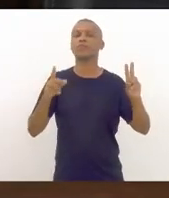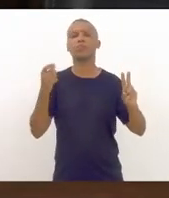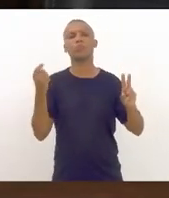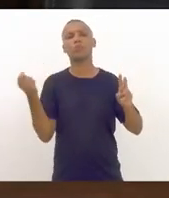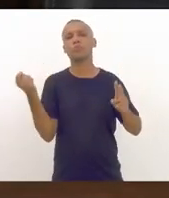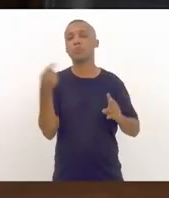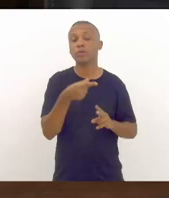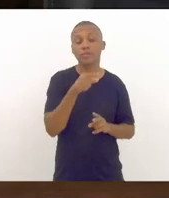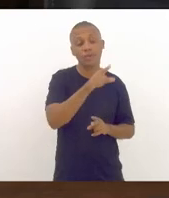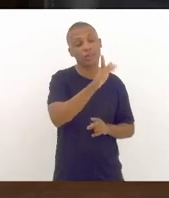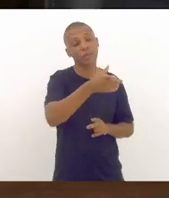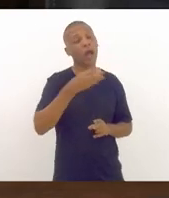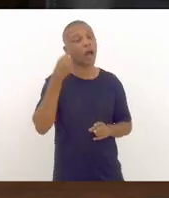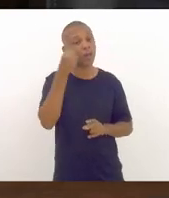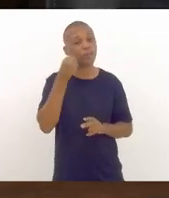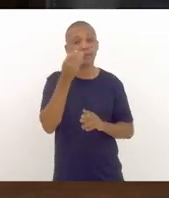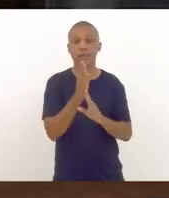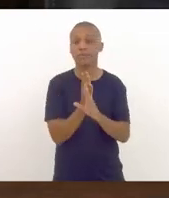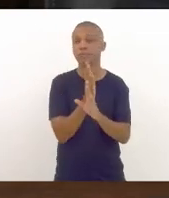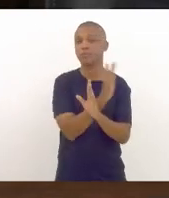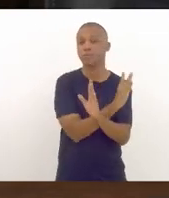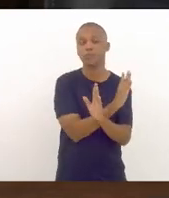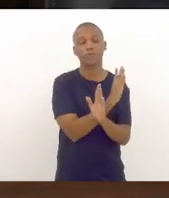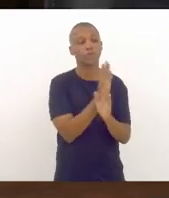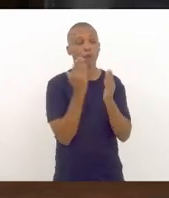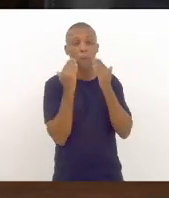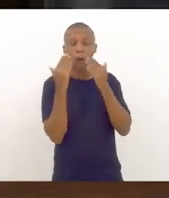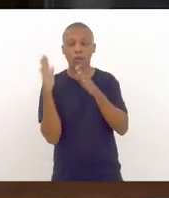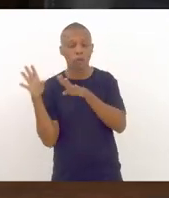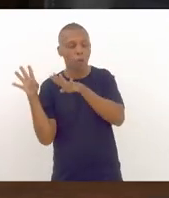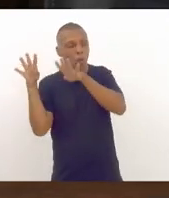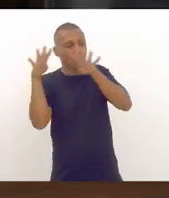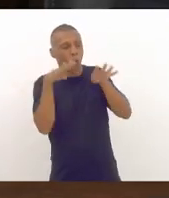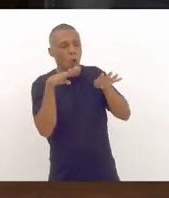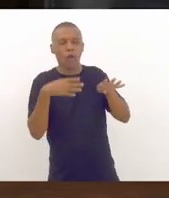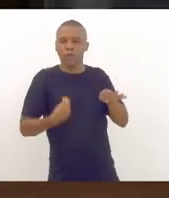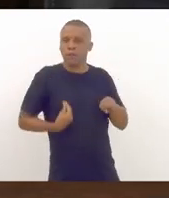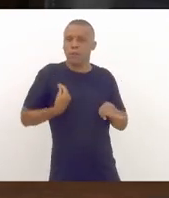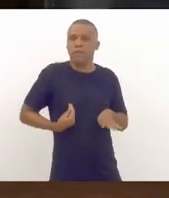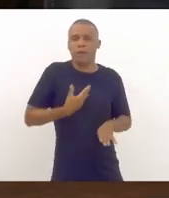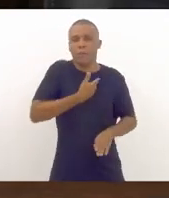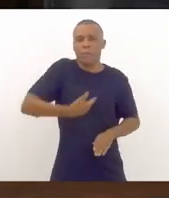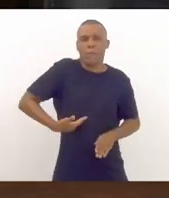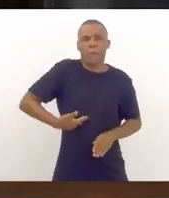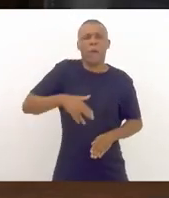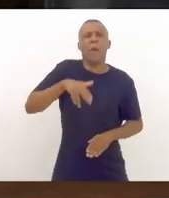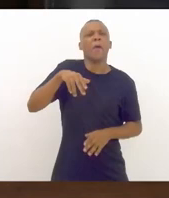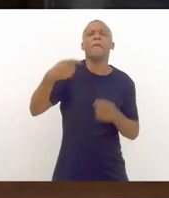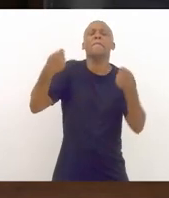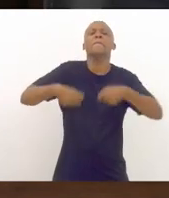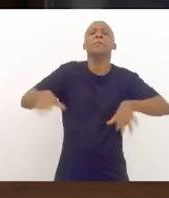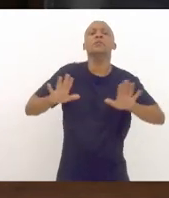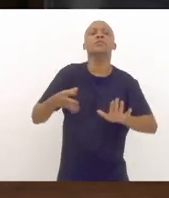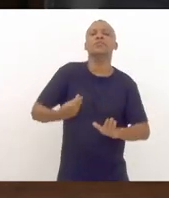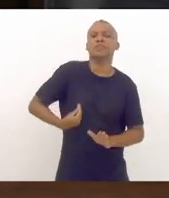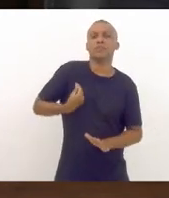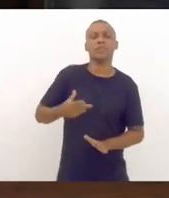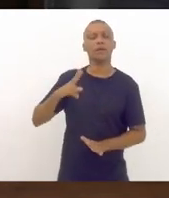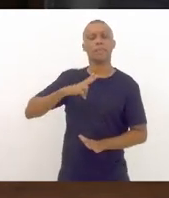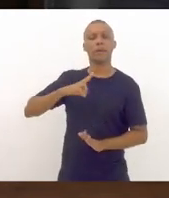tinha, também traz para você um holofote de uma vida pública que você nunca precisou na sua vida